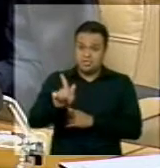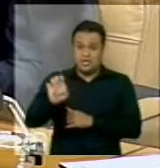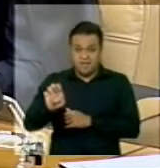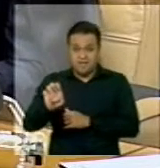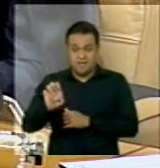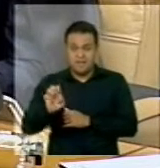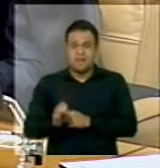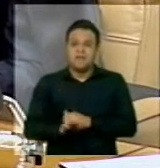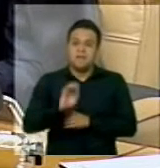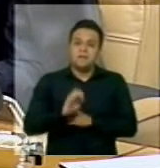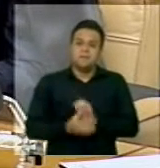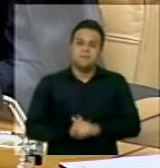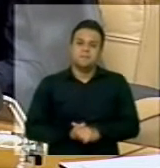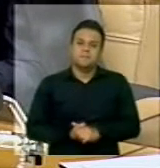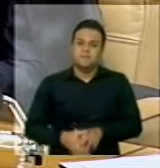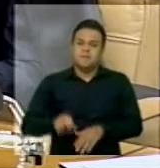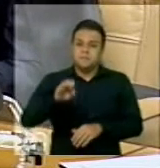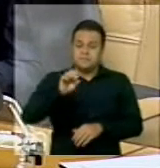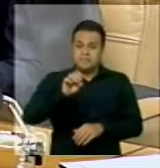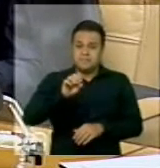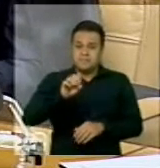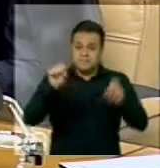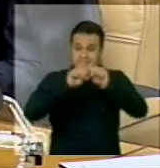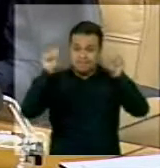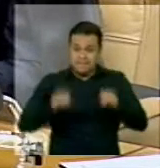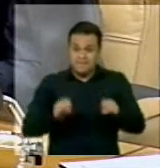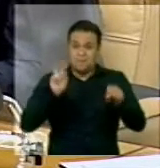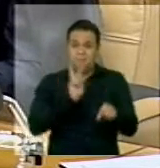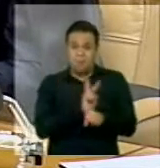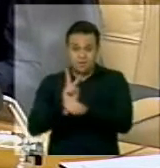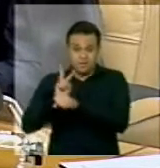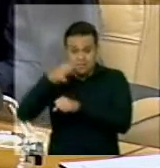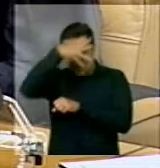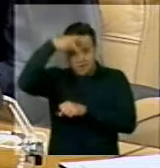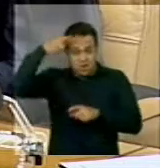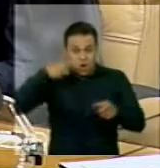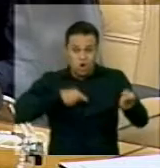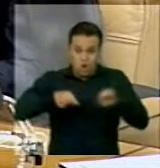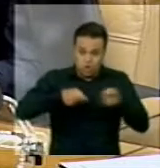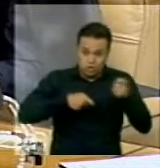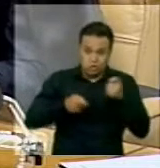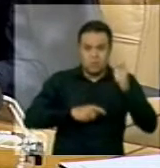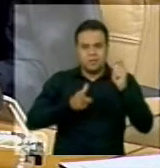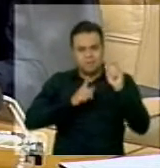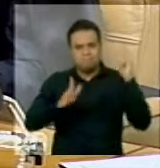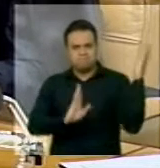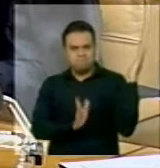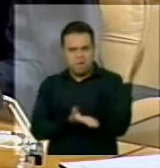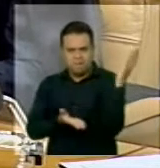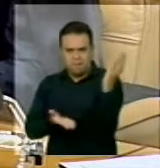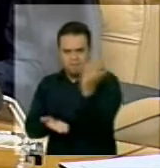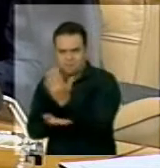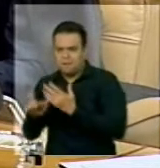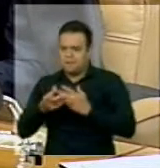pecuário, do INPE, do Sistema de Proteção da Amazônia no controle de desmatamento e ocupação e do próprio Ministério